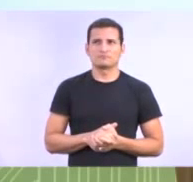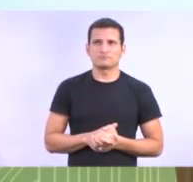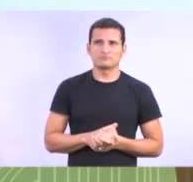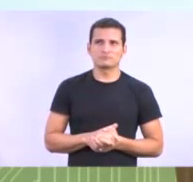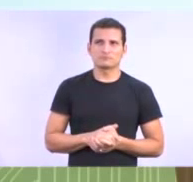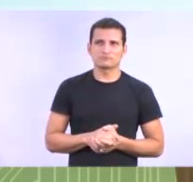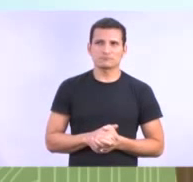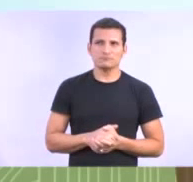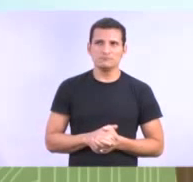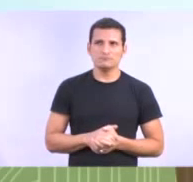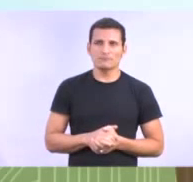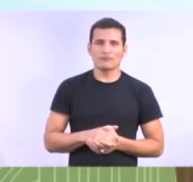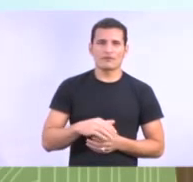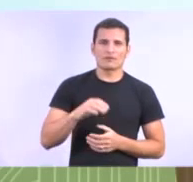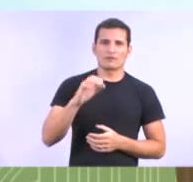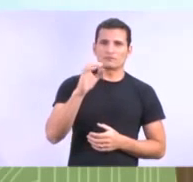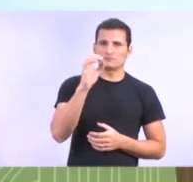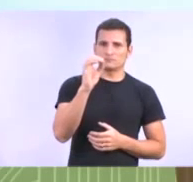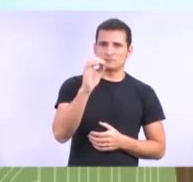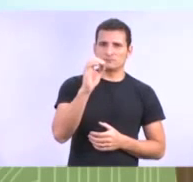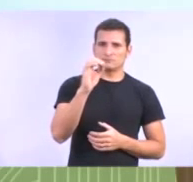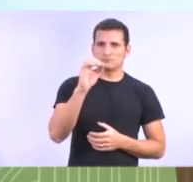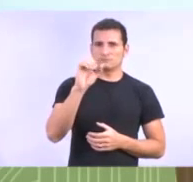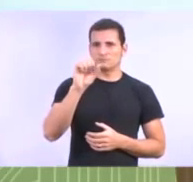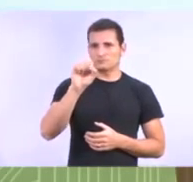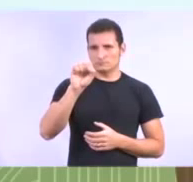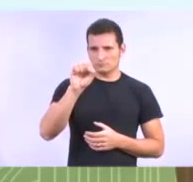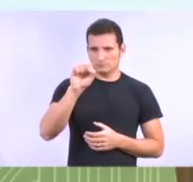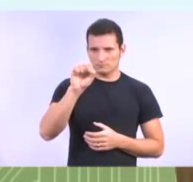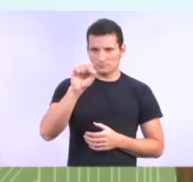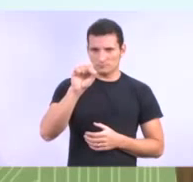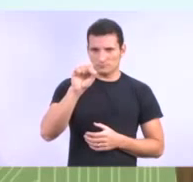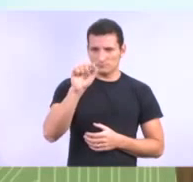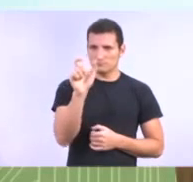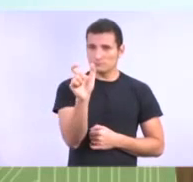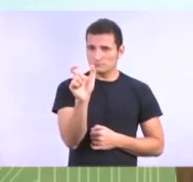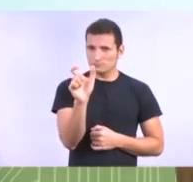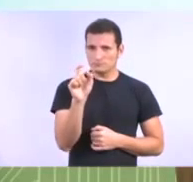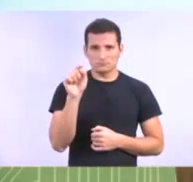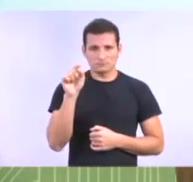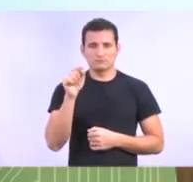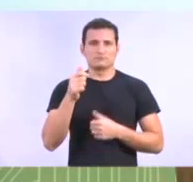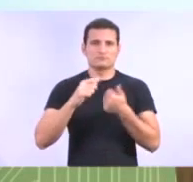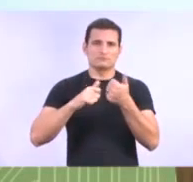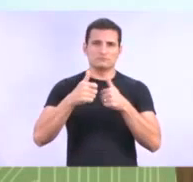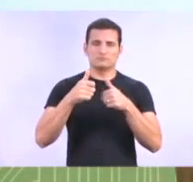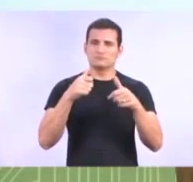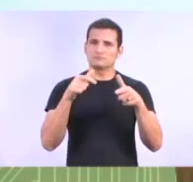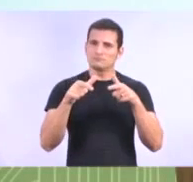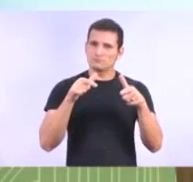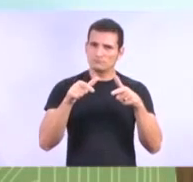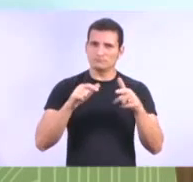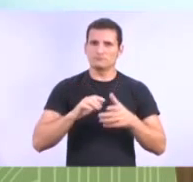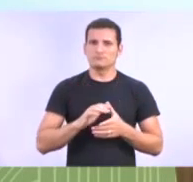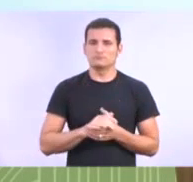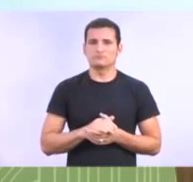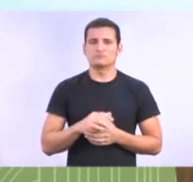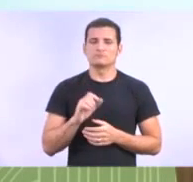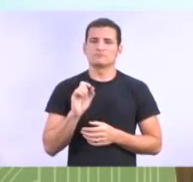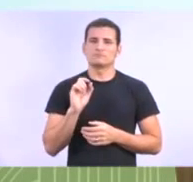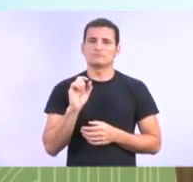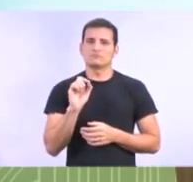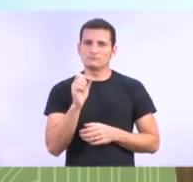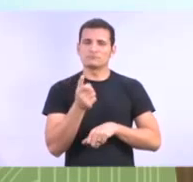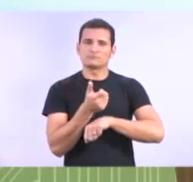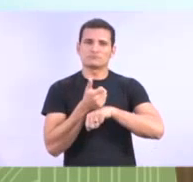sigla, QoS, Quality of Service, em inglês, né? Qualidade de serviço de forma que a gente possa